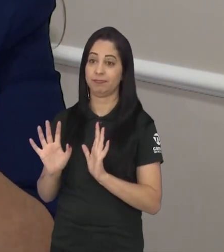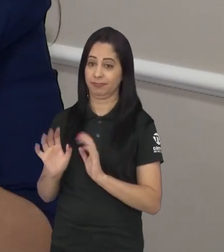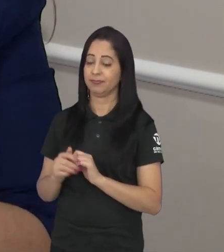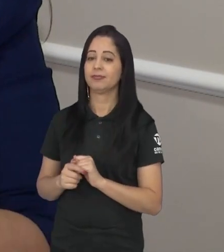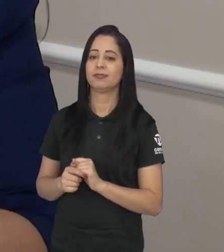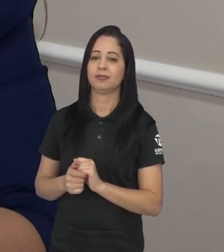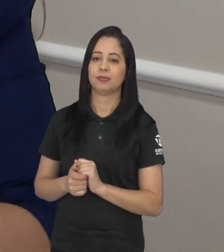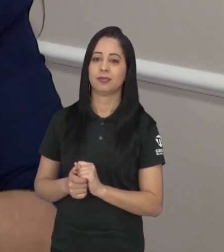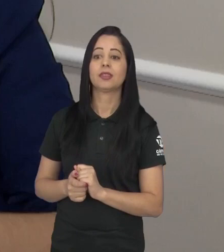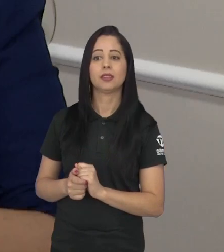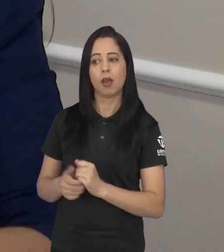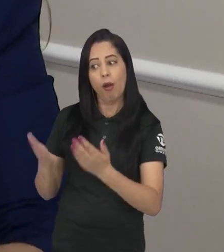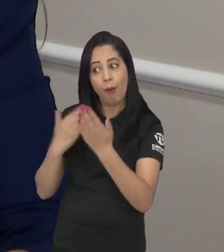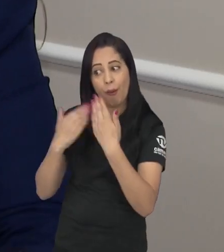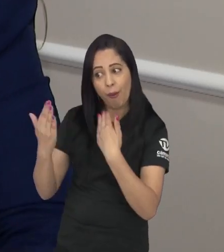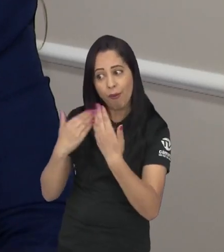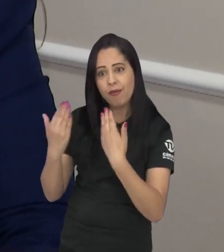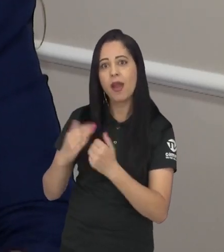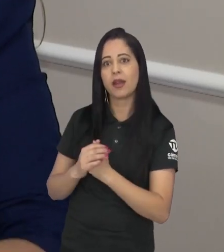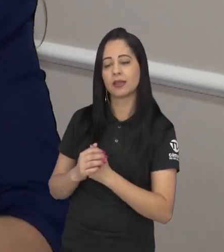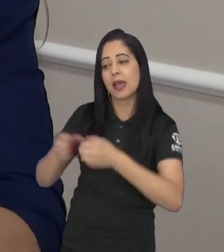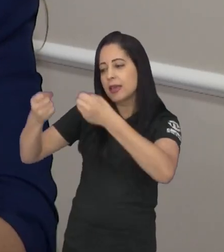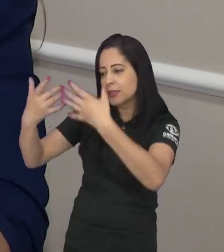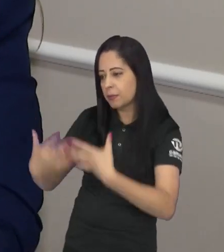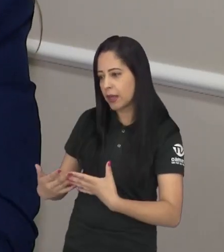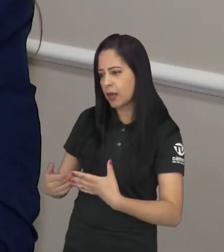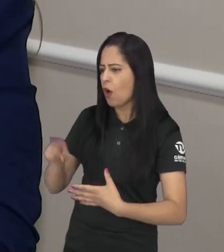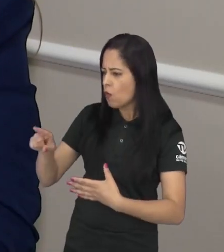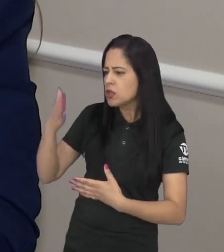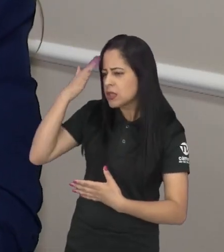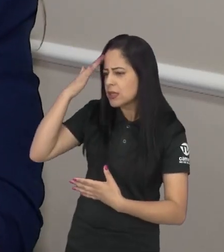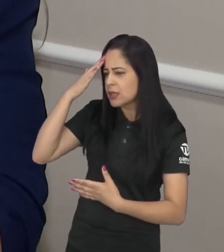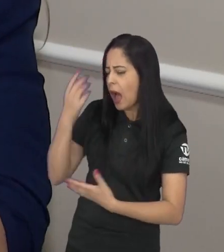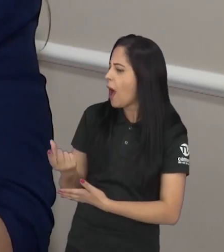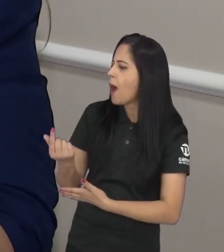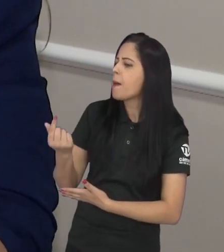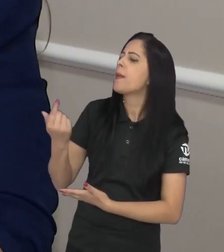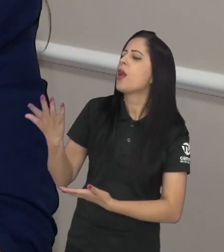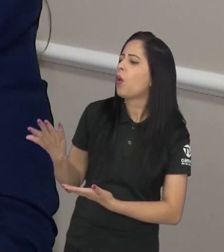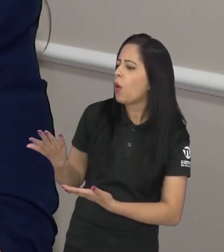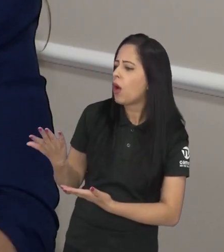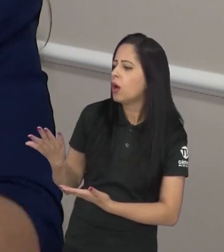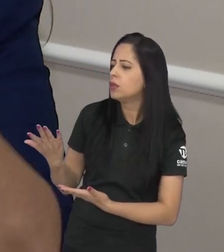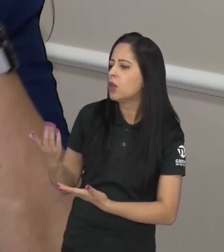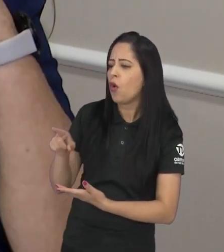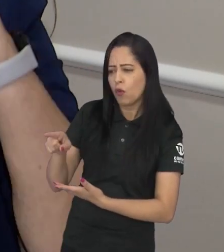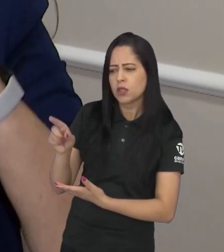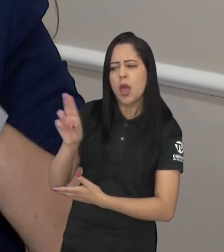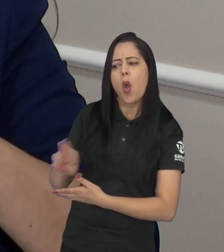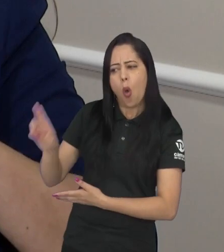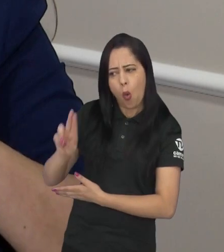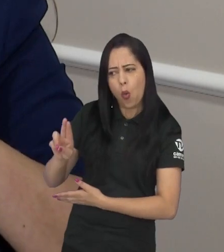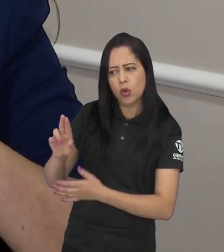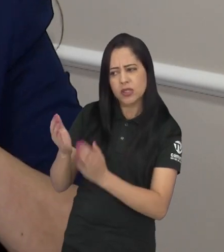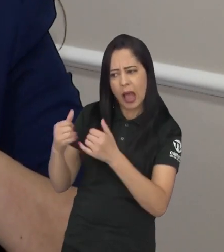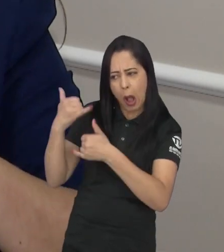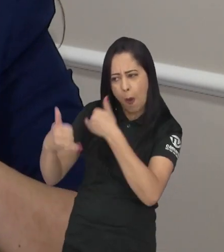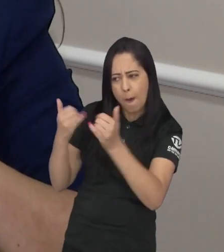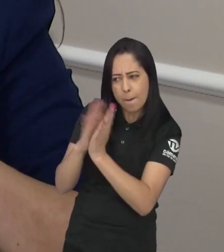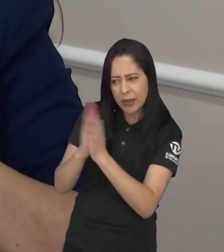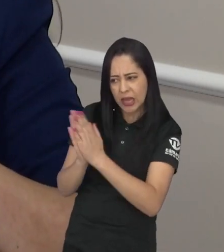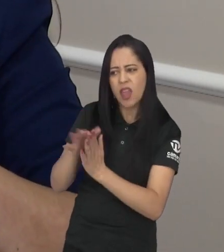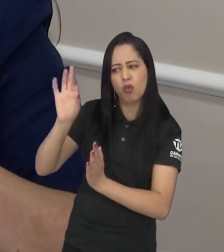ali cedendo a um desejo. Conversa com ela. Olha, você sabe quanto custa? Você vai usar mesmo? Dê exemplos de